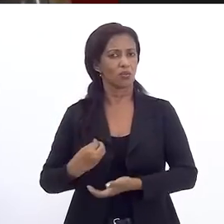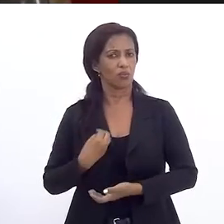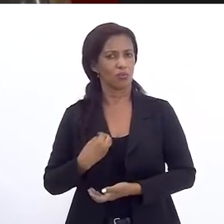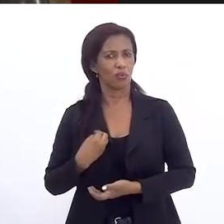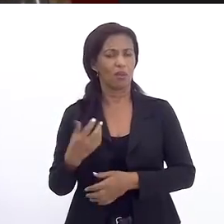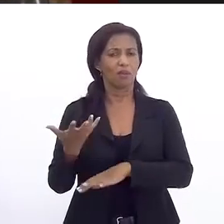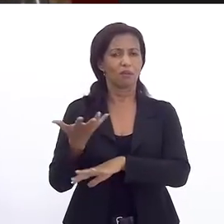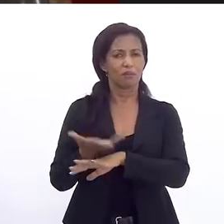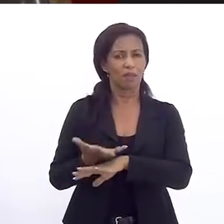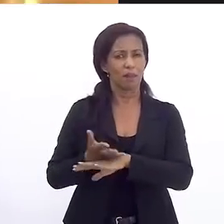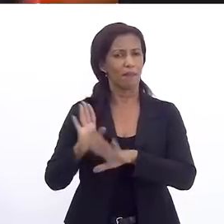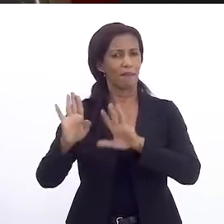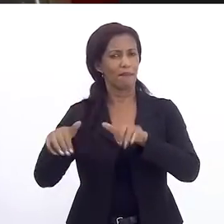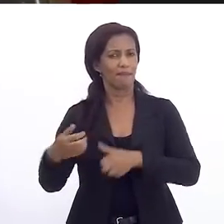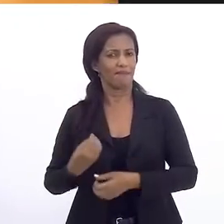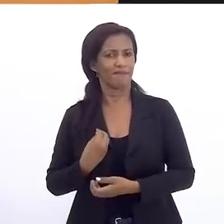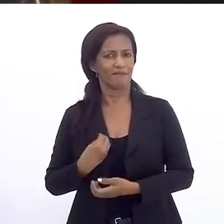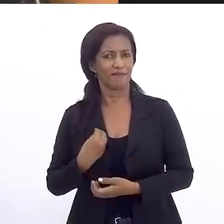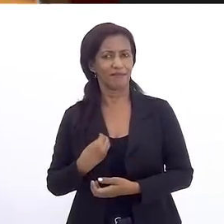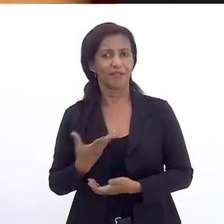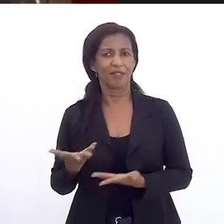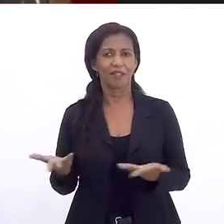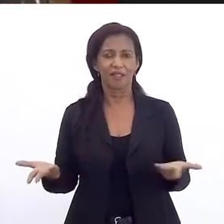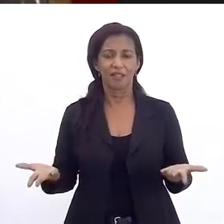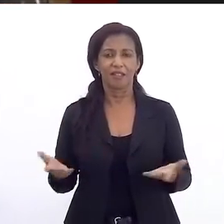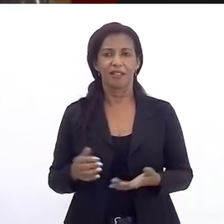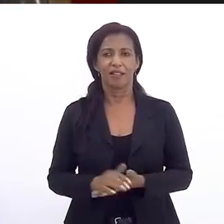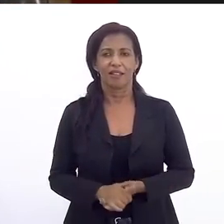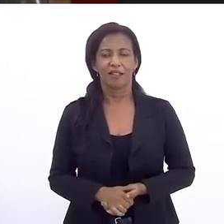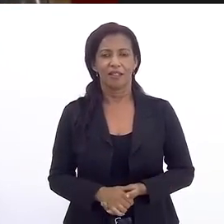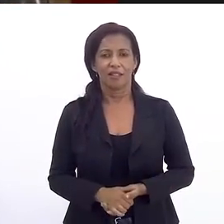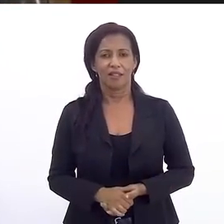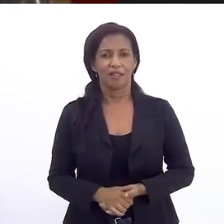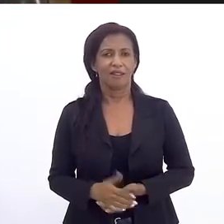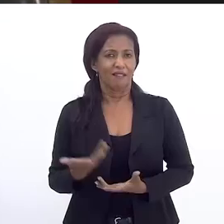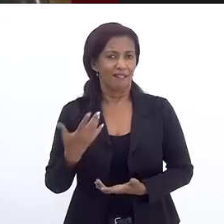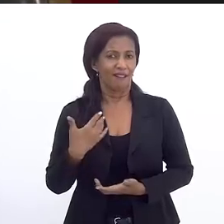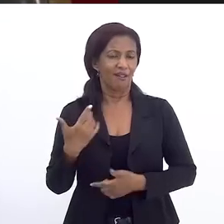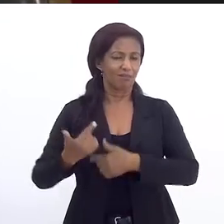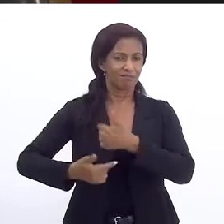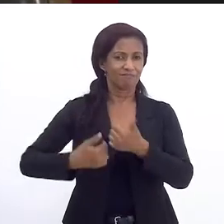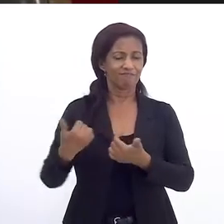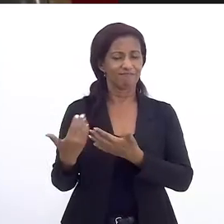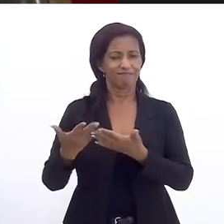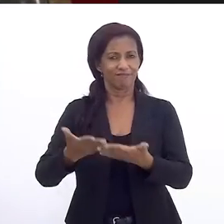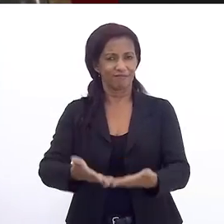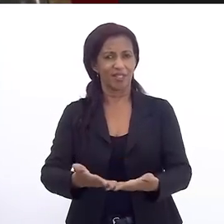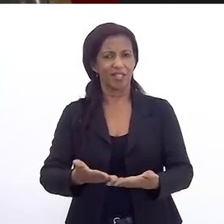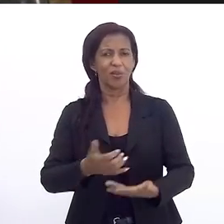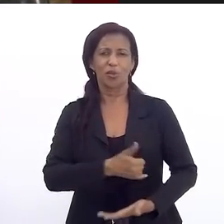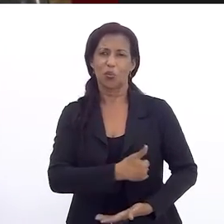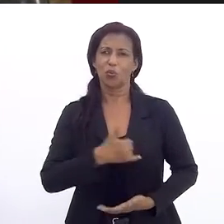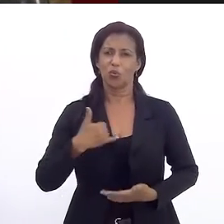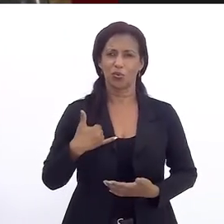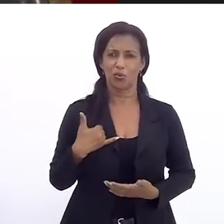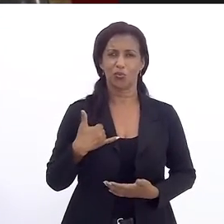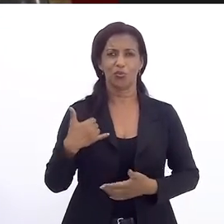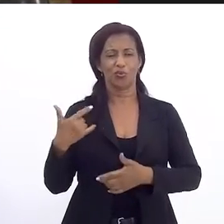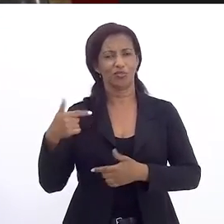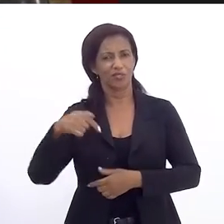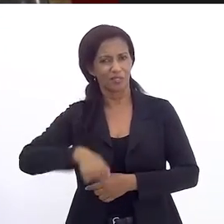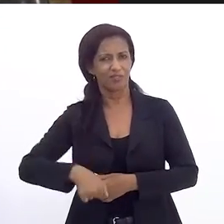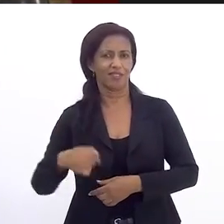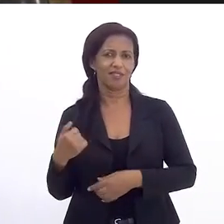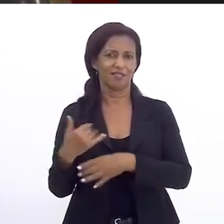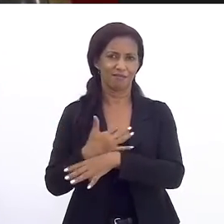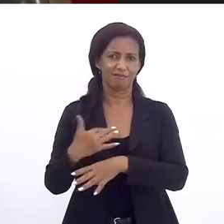porque todo mundo casa, trabalha, os idosos não têm muita atividade. Então, tem o centro